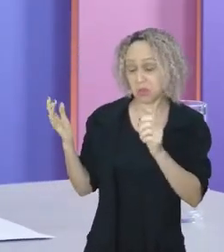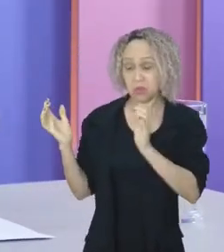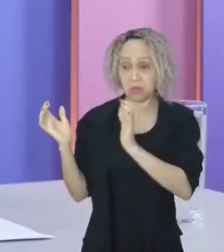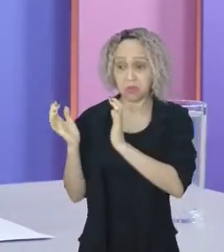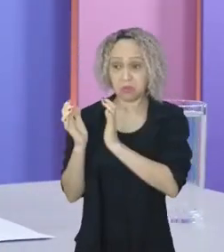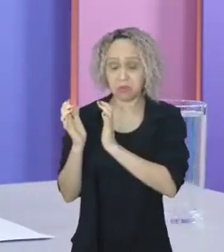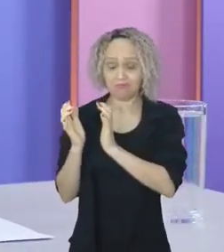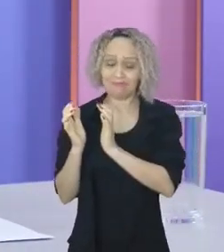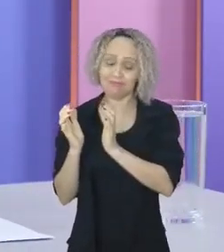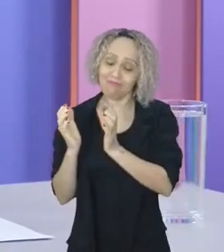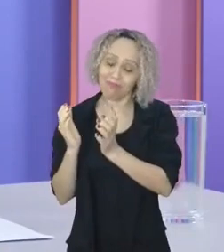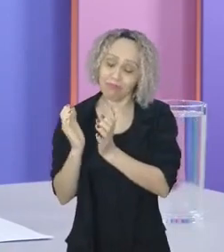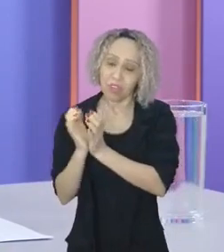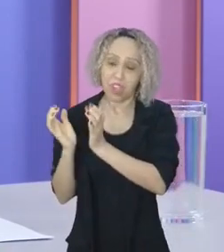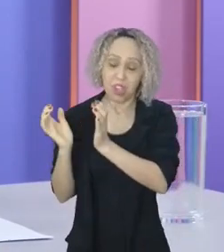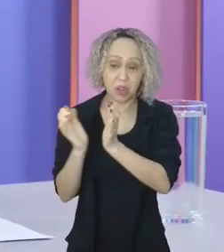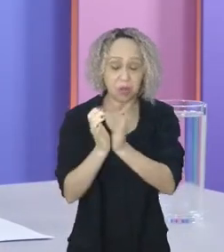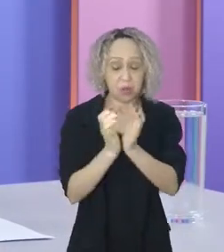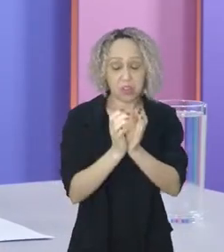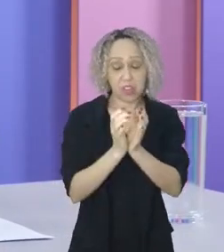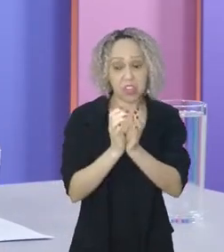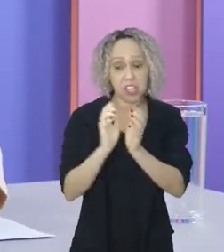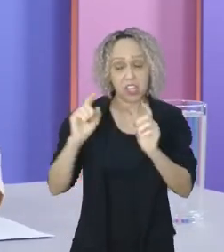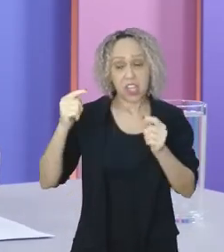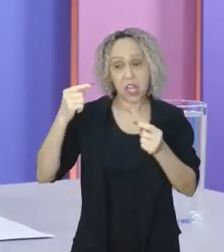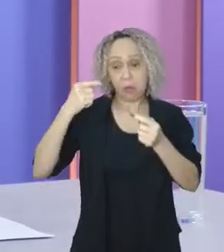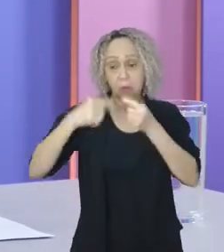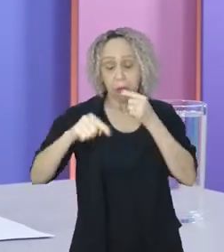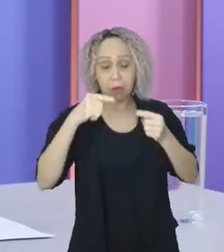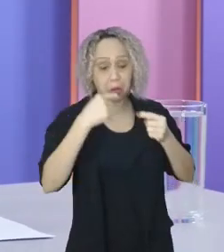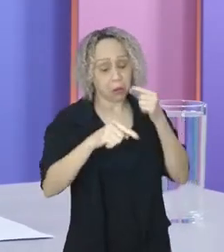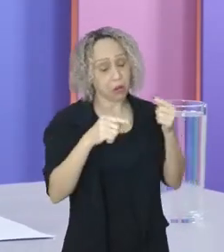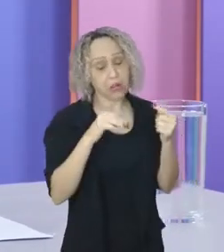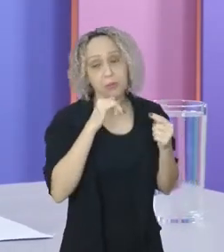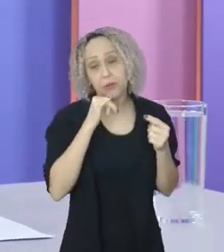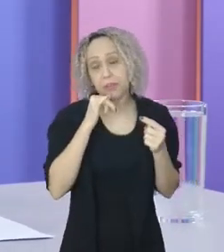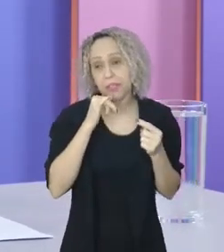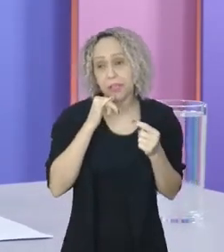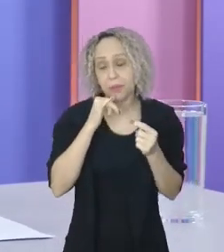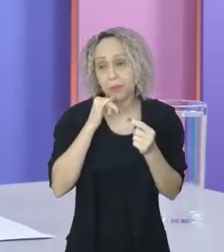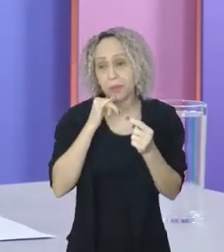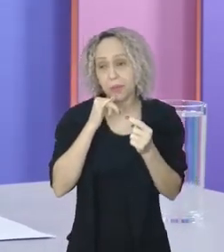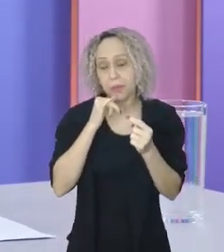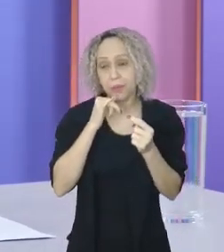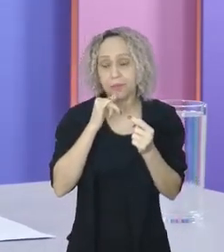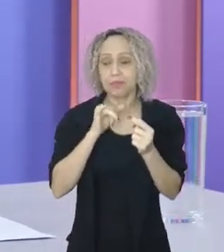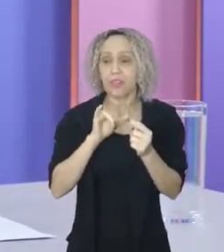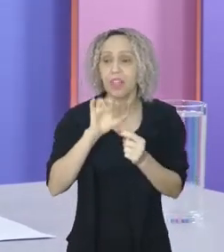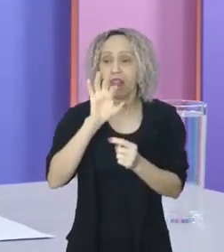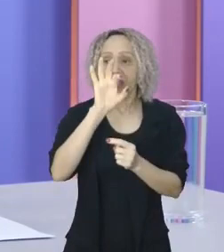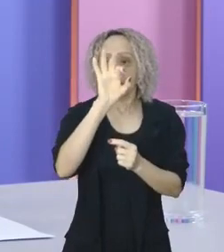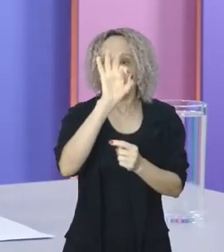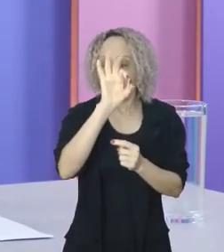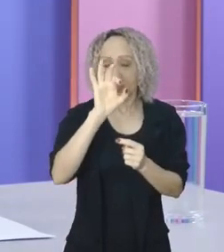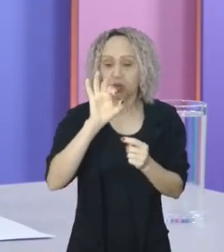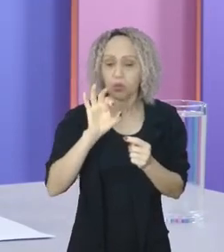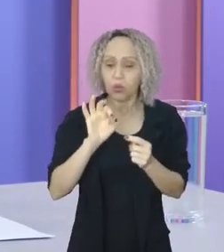progressistas, das cotas raciais, e elas só não são raciais, são sociais, por conta dessa